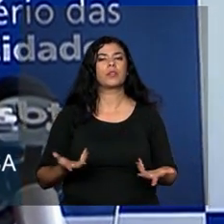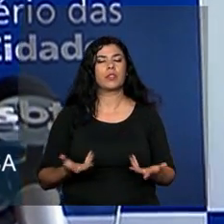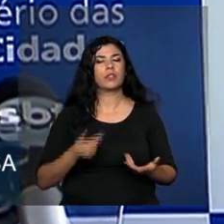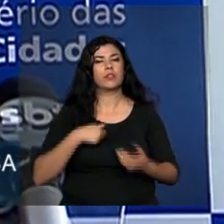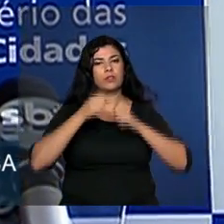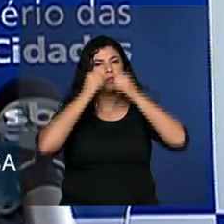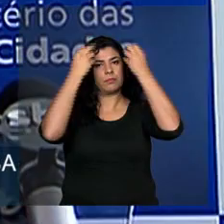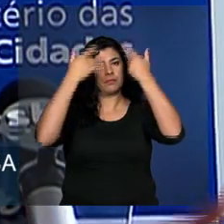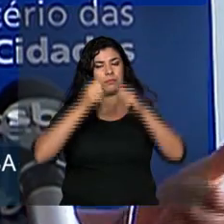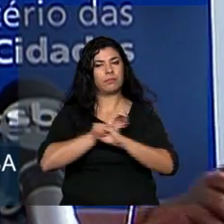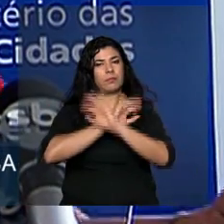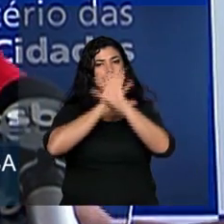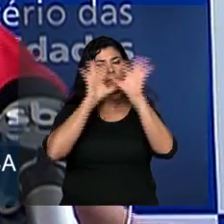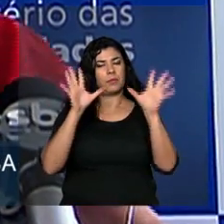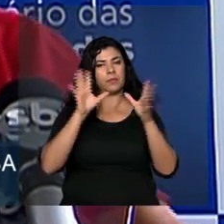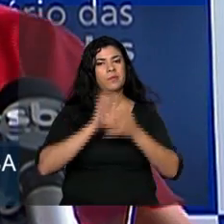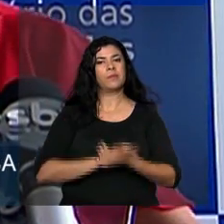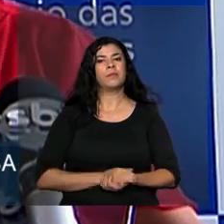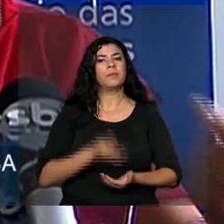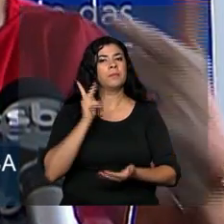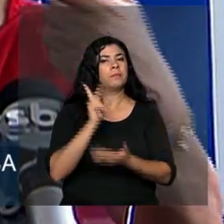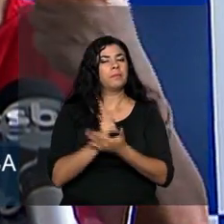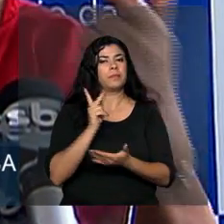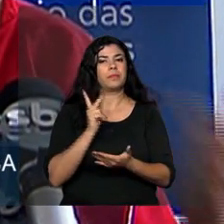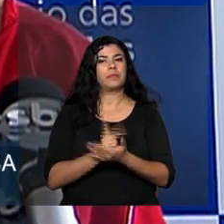eu disse, mesmo